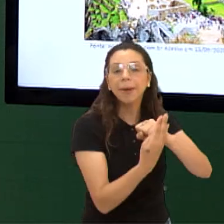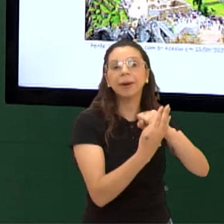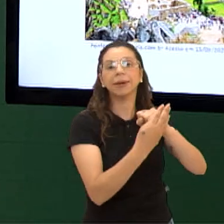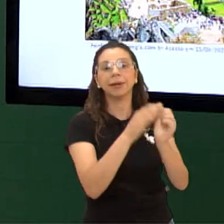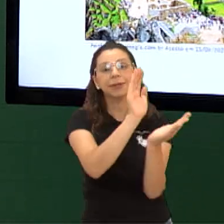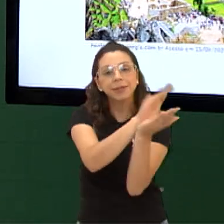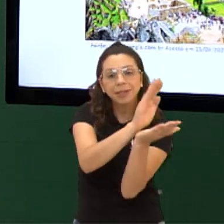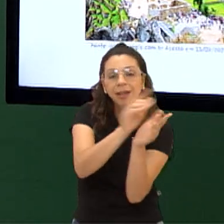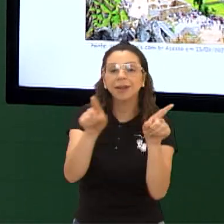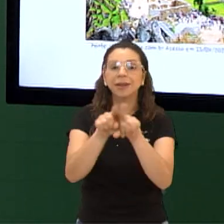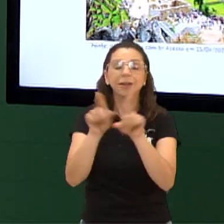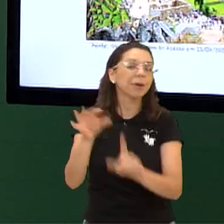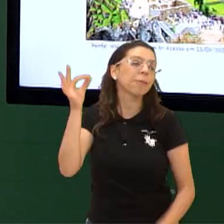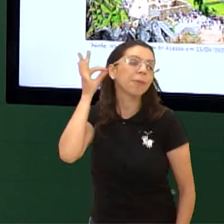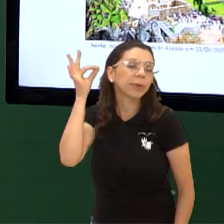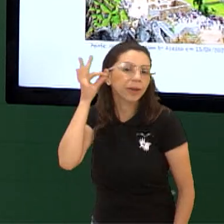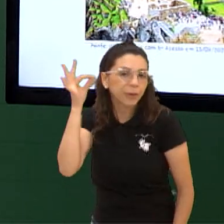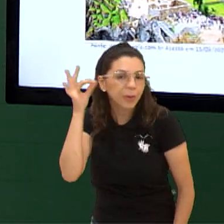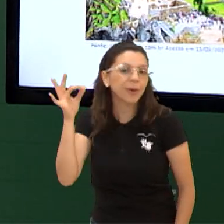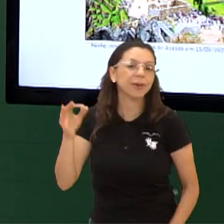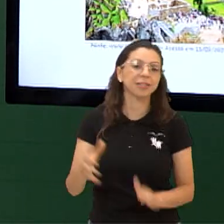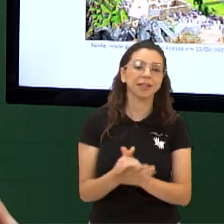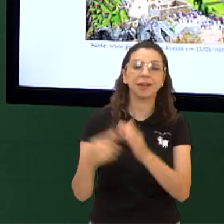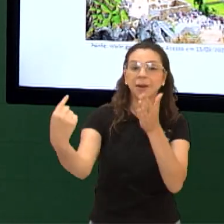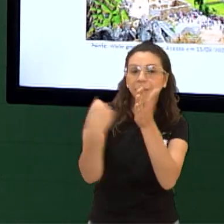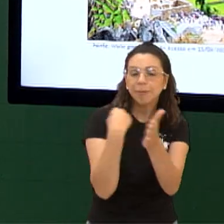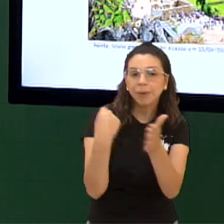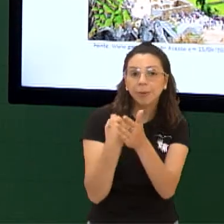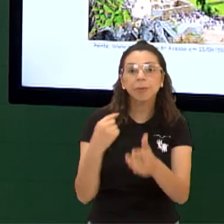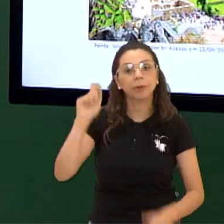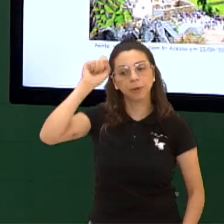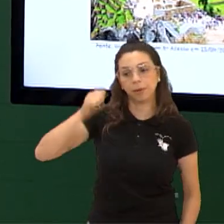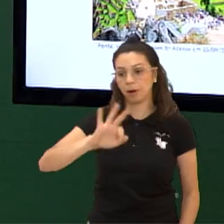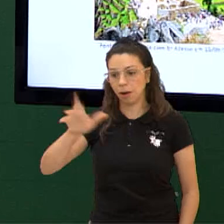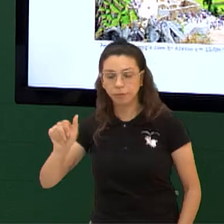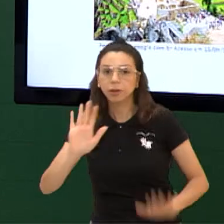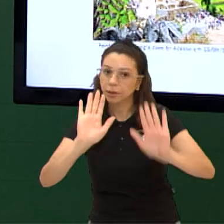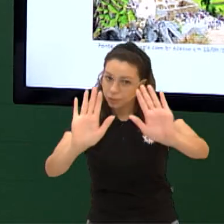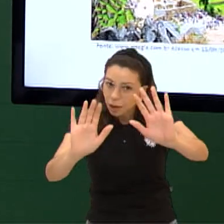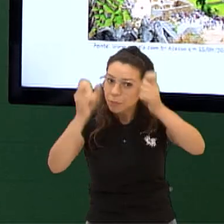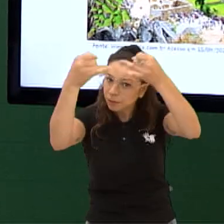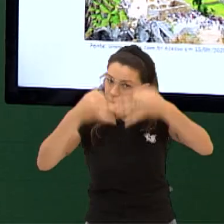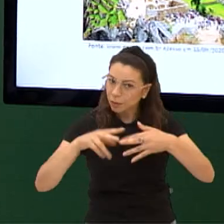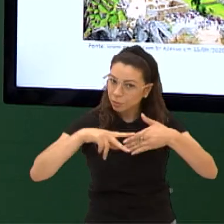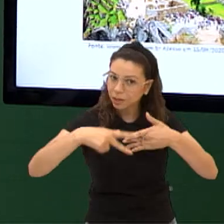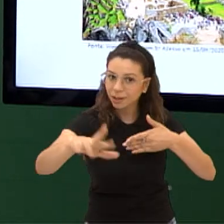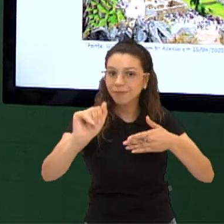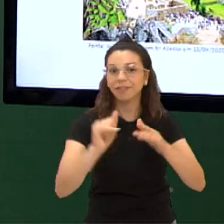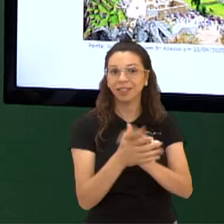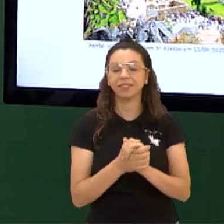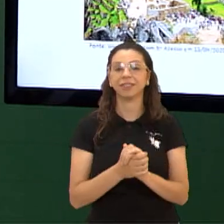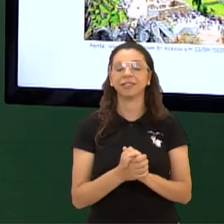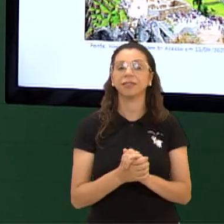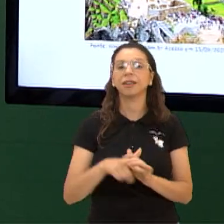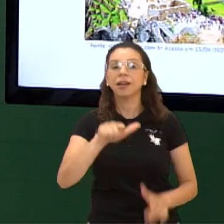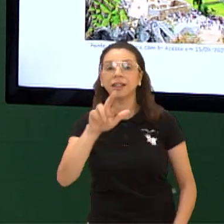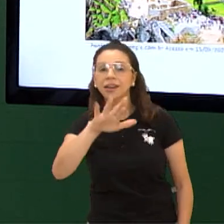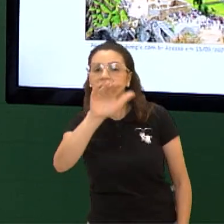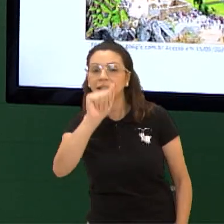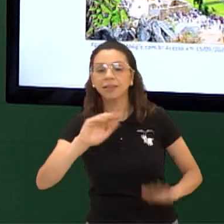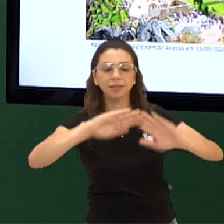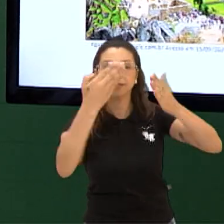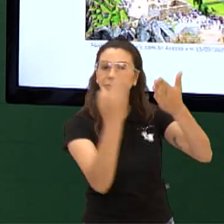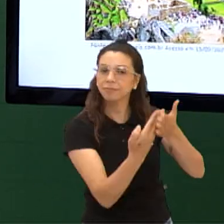de Ponta Grossa, perguntinha aqui sobre a África, já vamos chegar na África, pessoal. Lara,